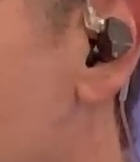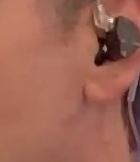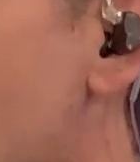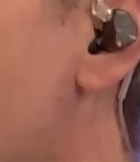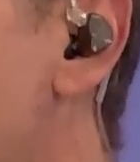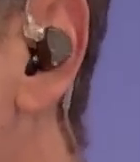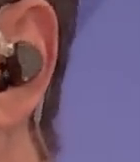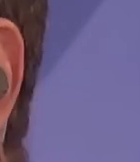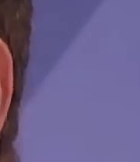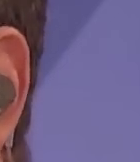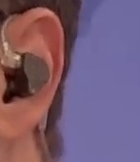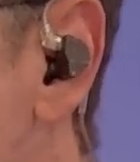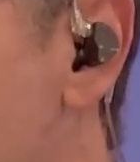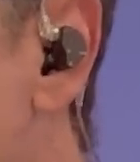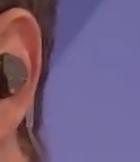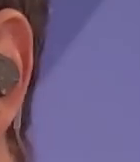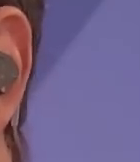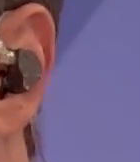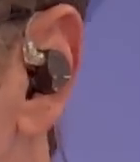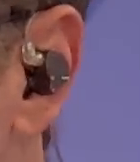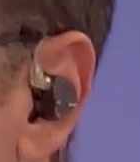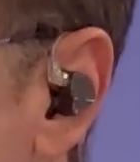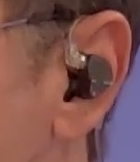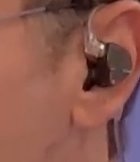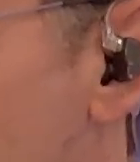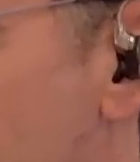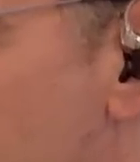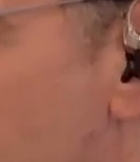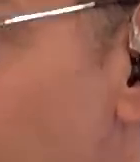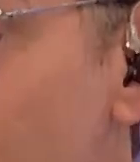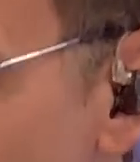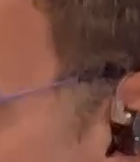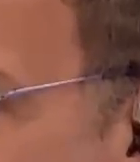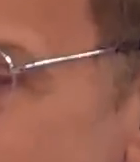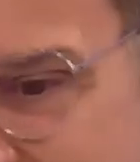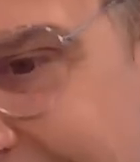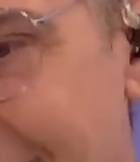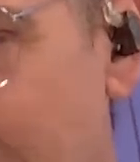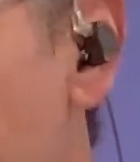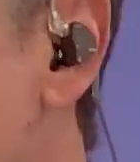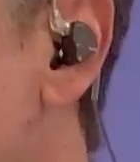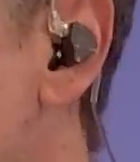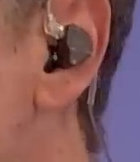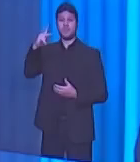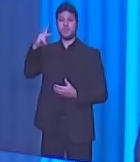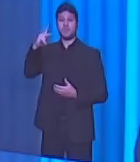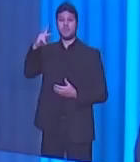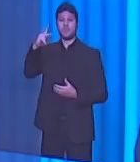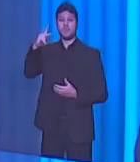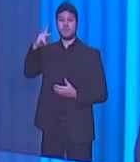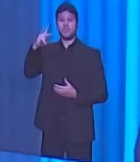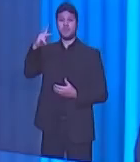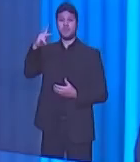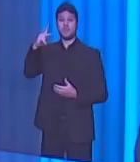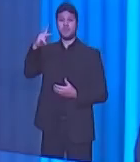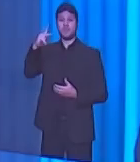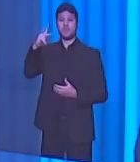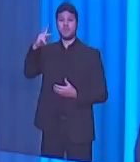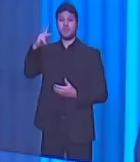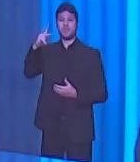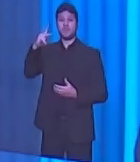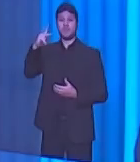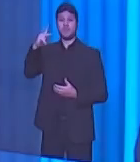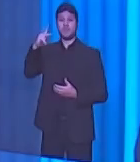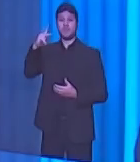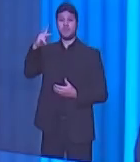vocês desmascarado não o Dávila mas desmascarada a Faria Lima desmascarado